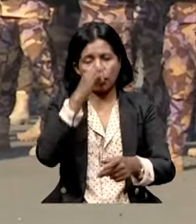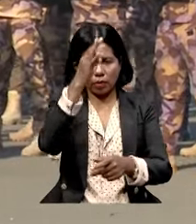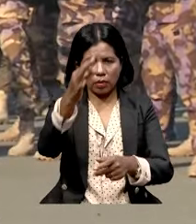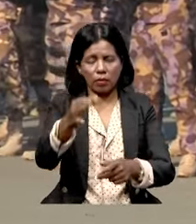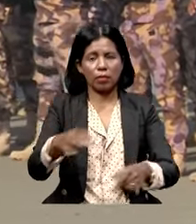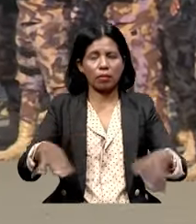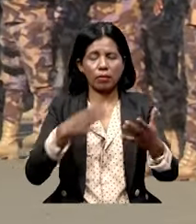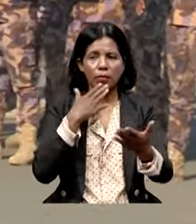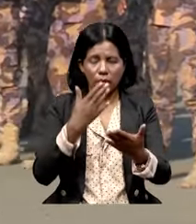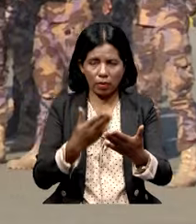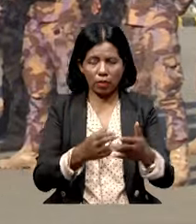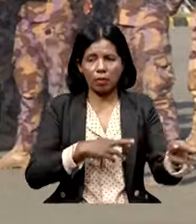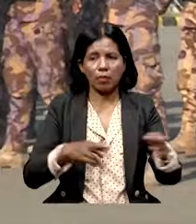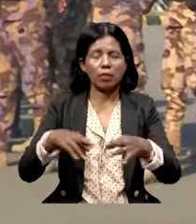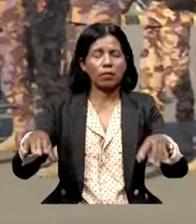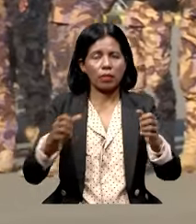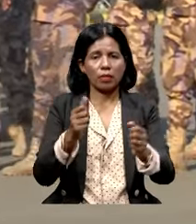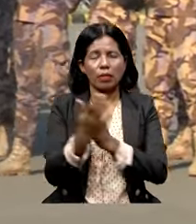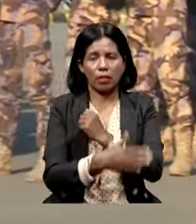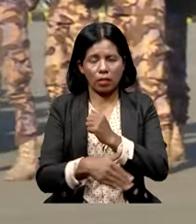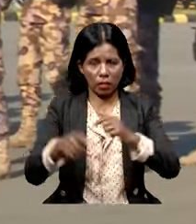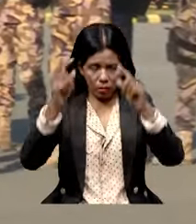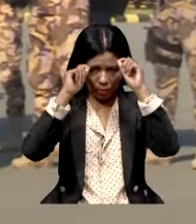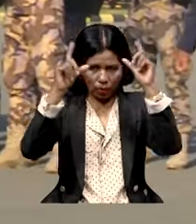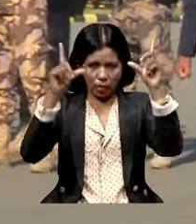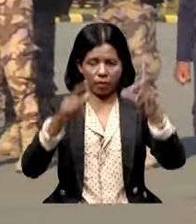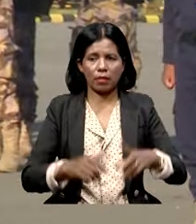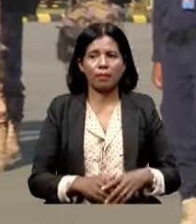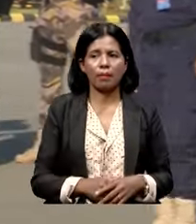profissional pronto servir para a Raidoben Timor-Leste. Equipa Cobertura, Ziamen.